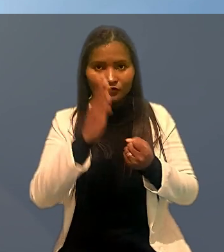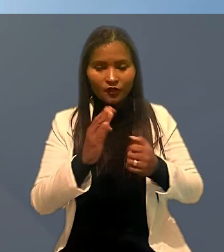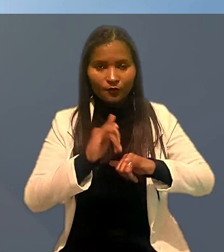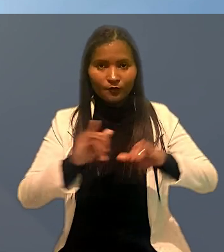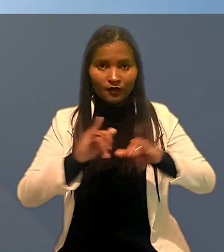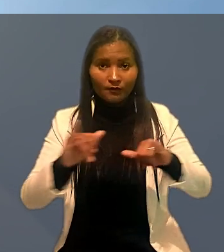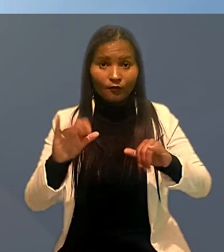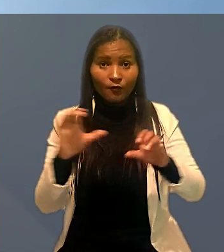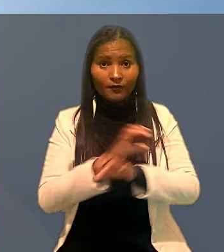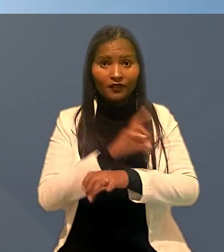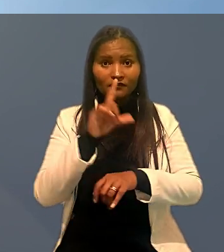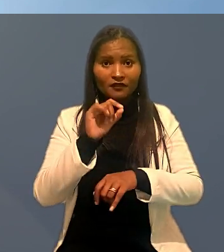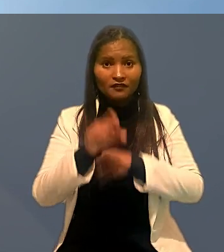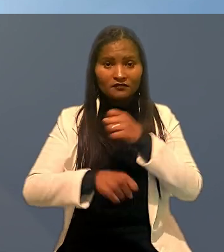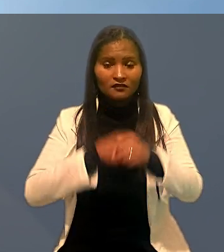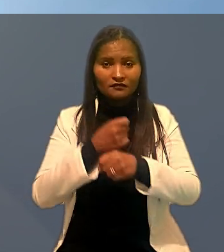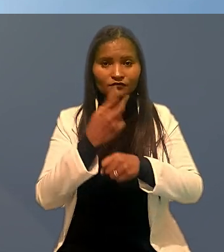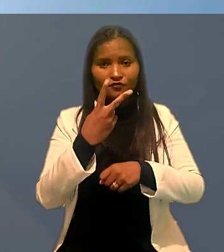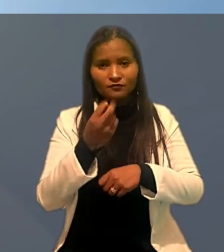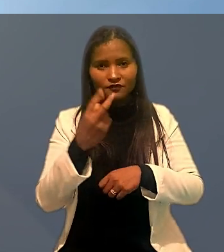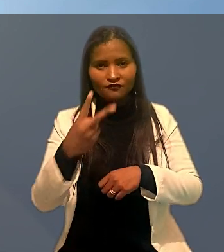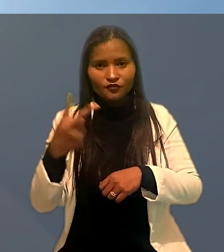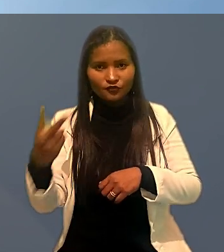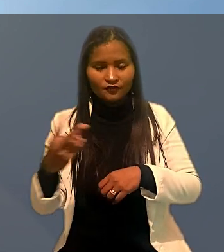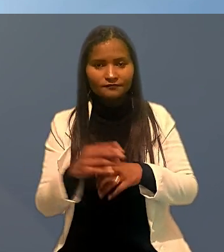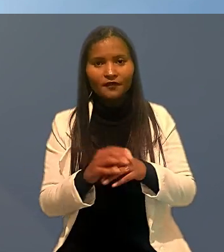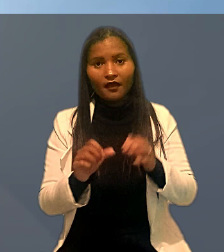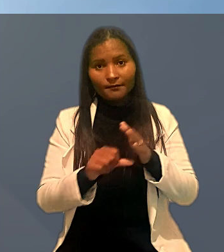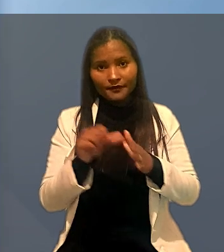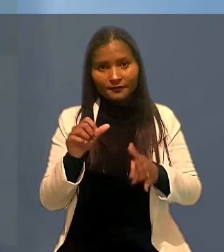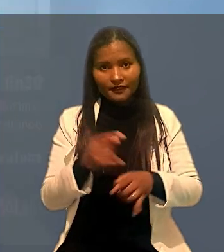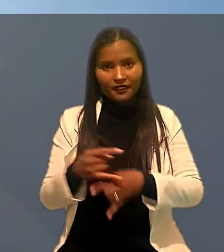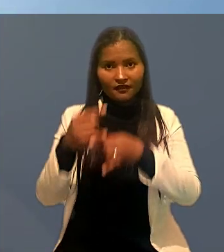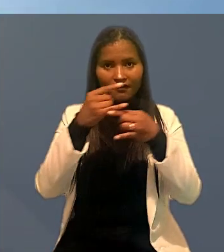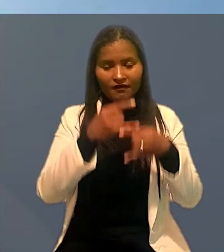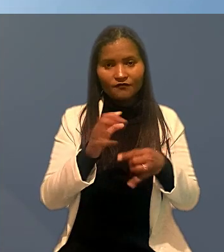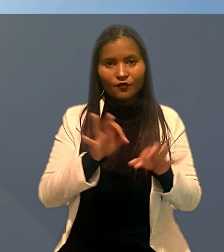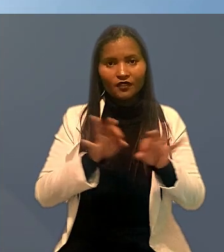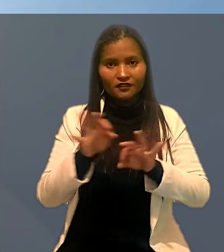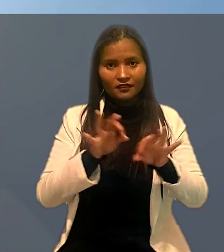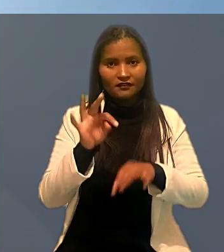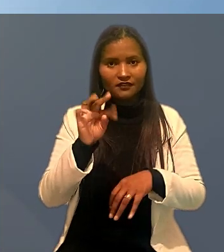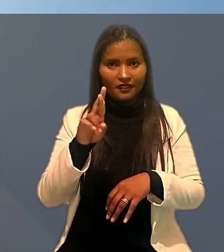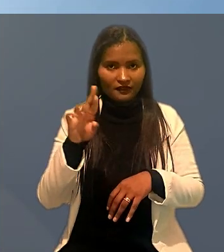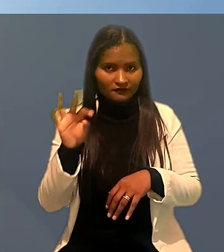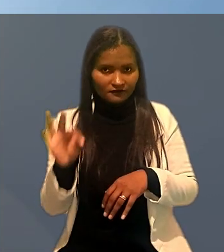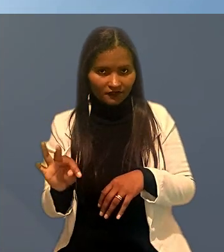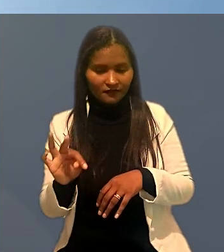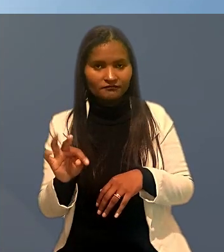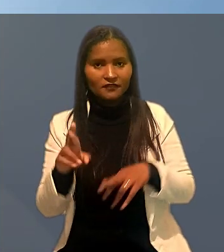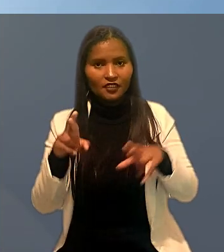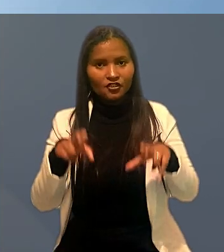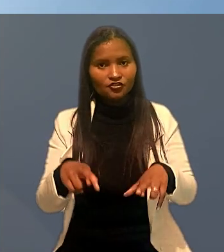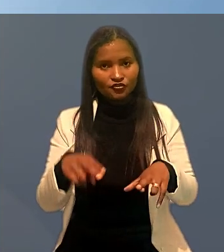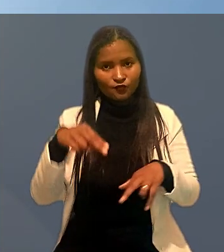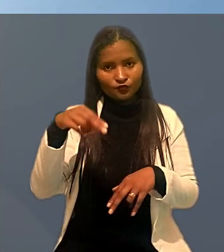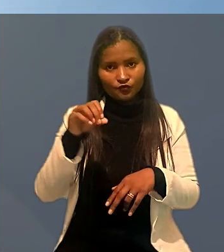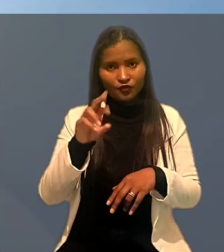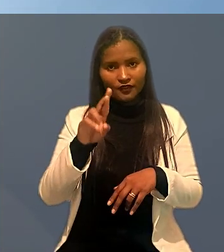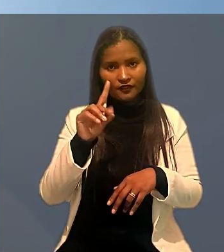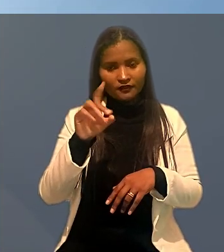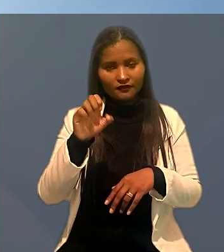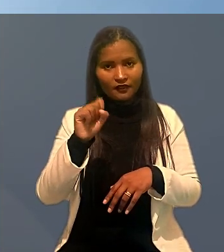do Programa, que completa 10 anos em 2022. A primeira live, organizada por tribunais regionais do trabalho da